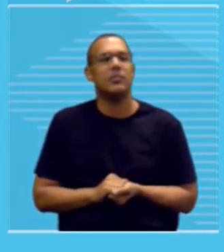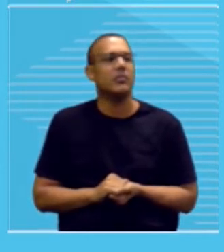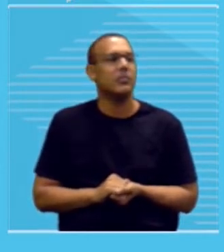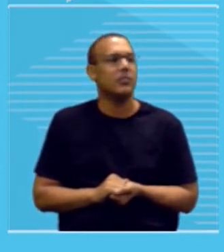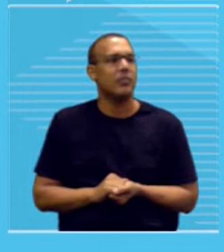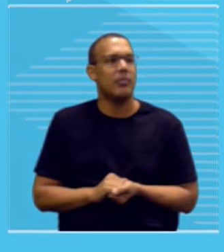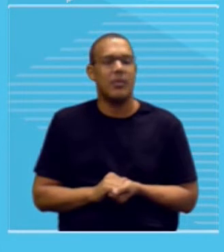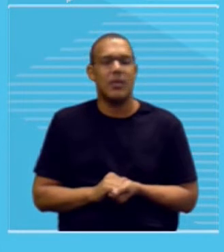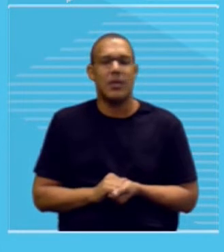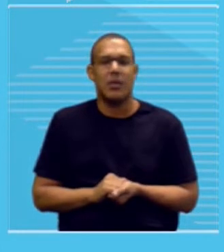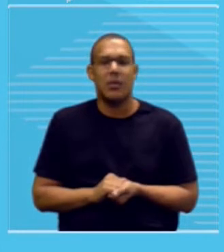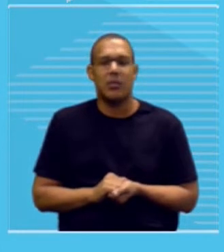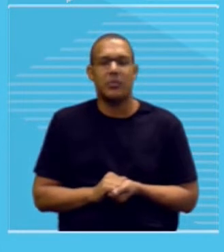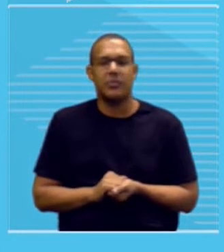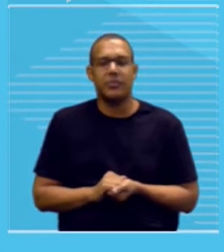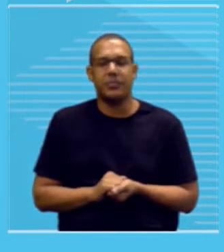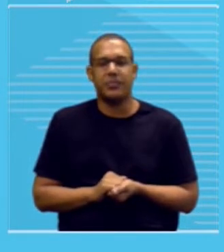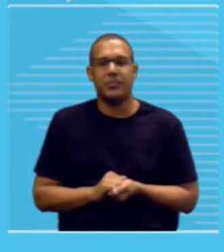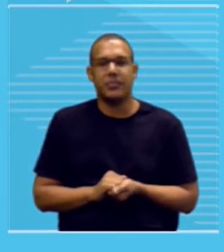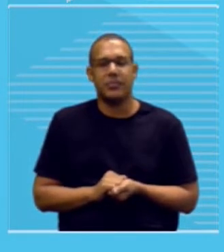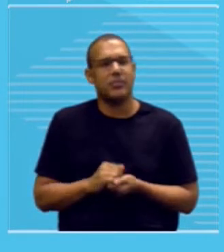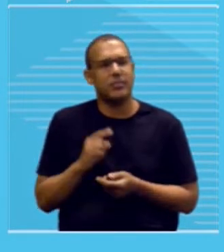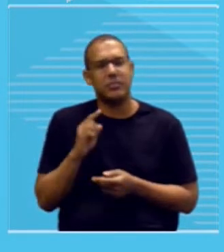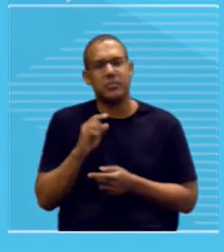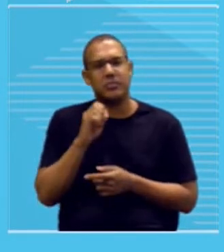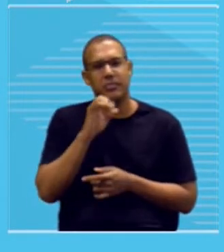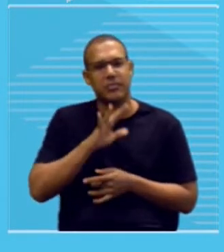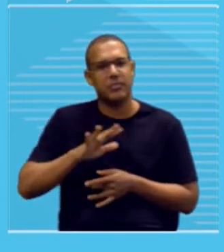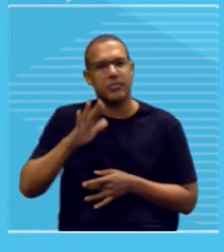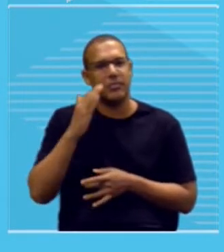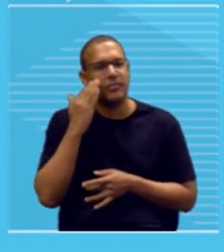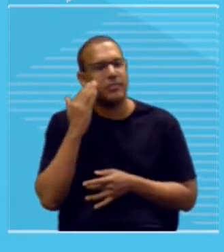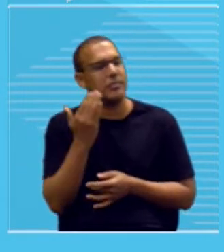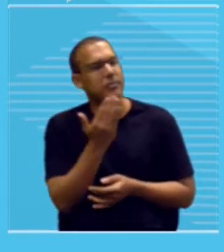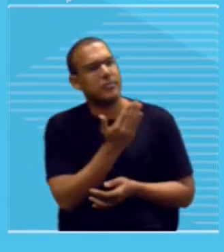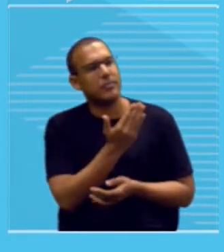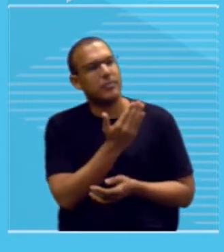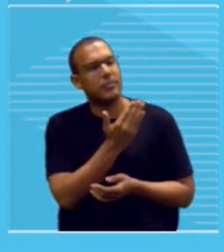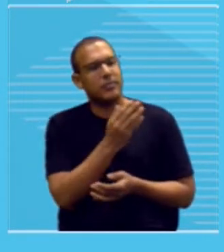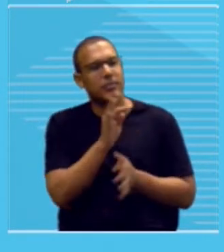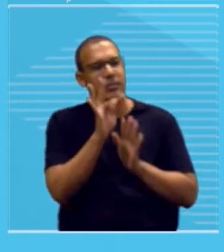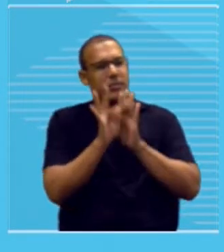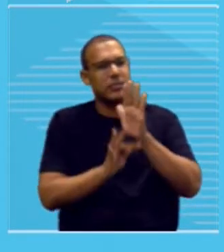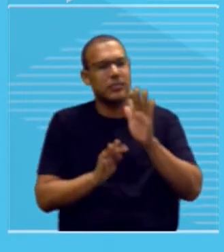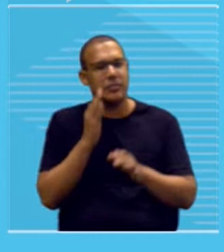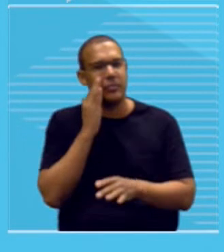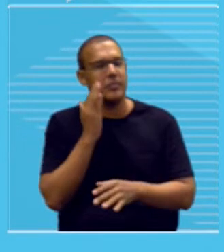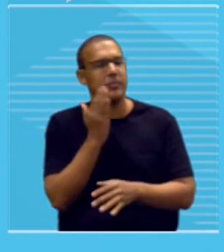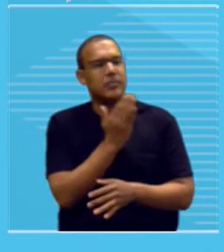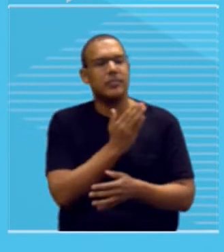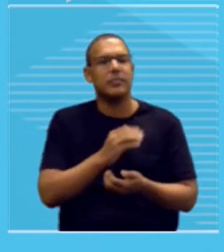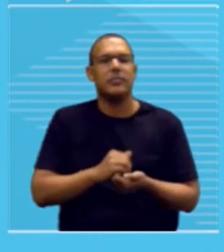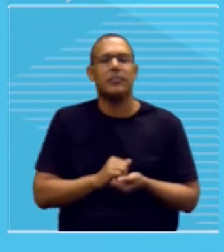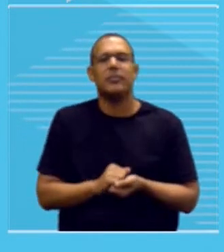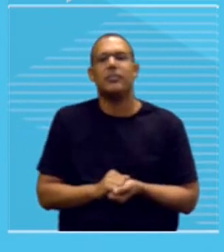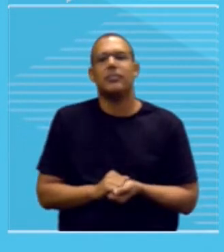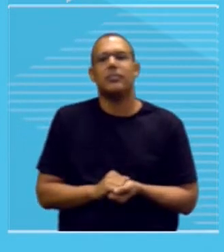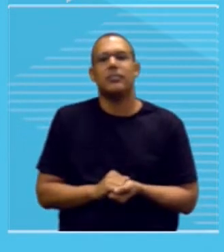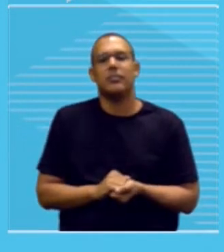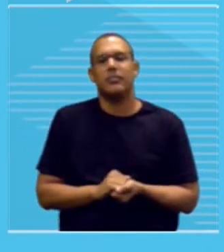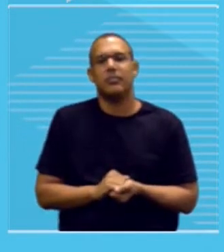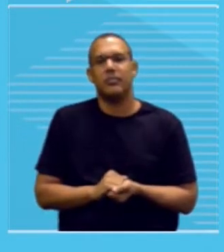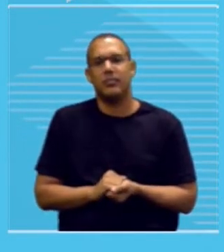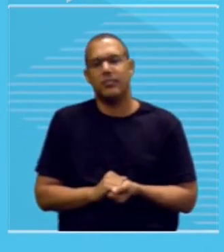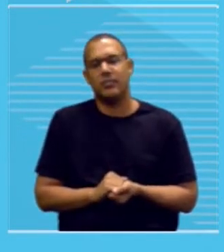vamos para mais um Olha só esse aqui é bacaninha hein dá uma olhadinha nesse texto Observe bem eu vou fazer